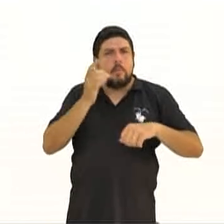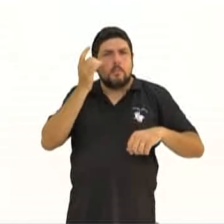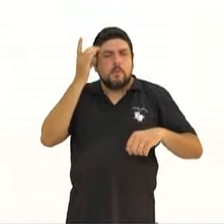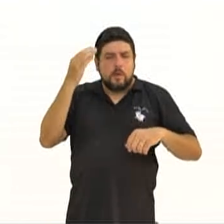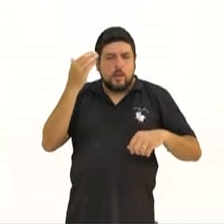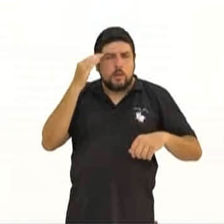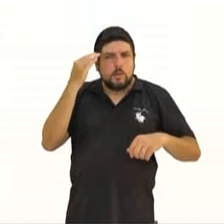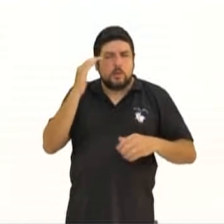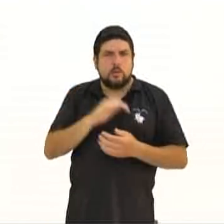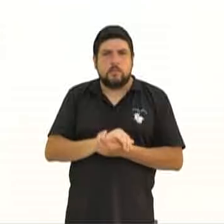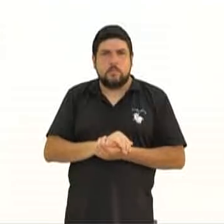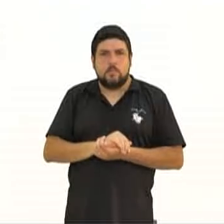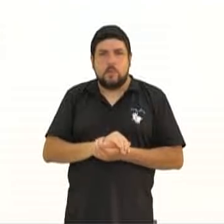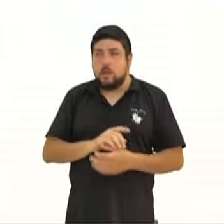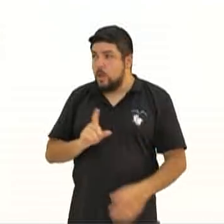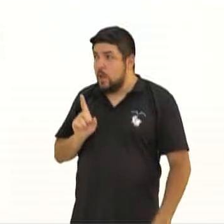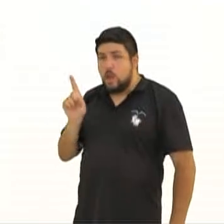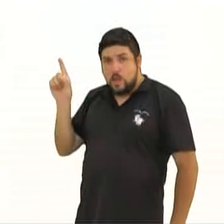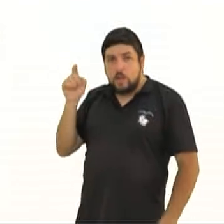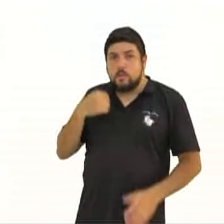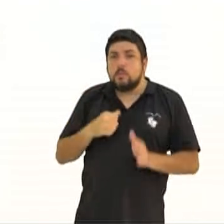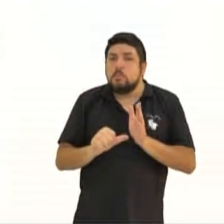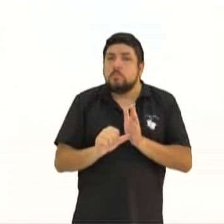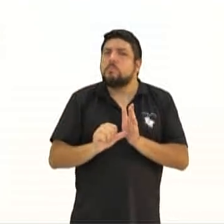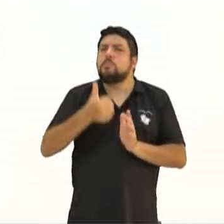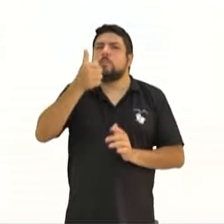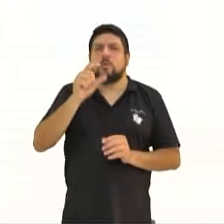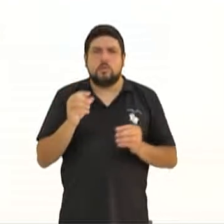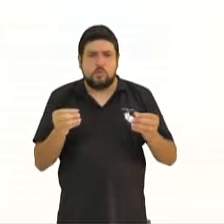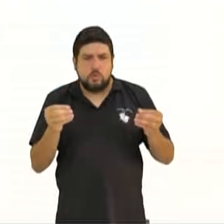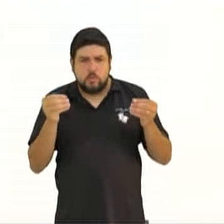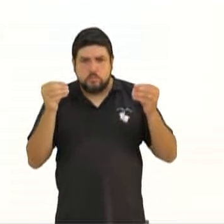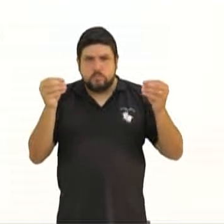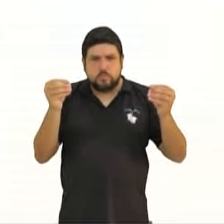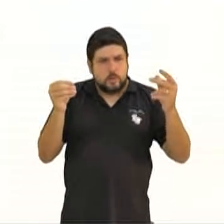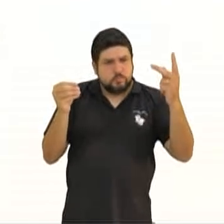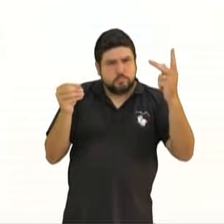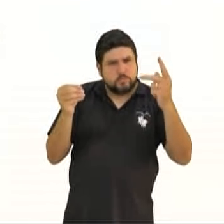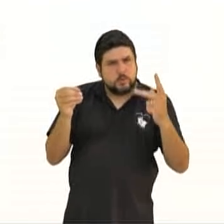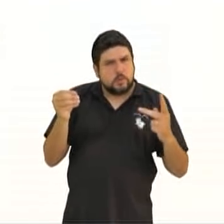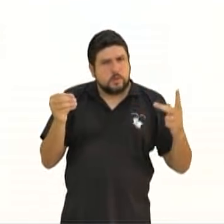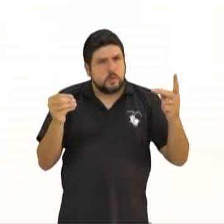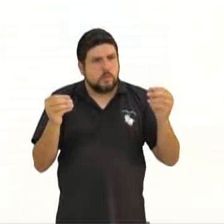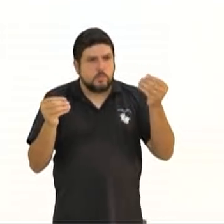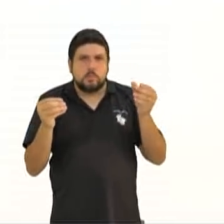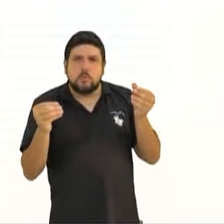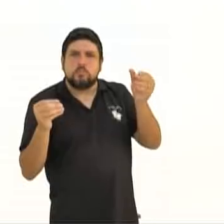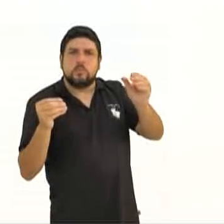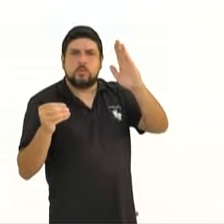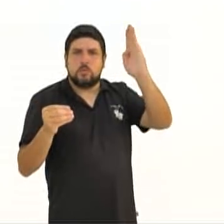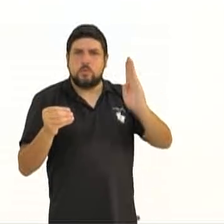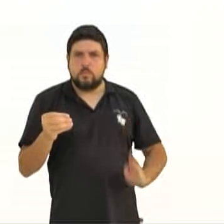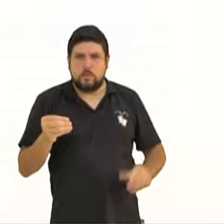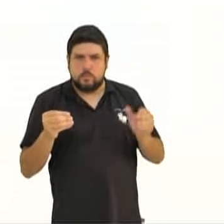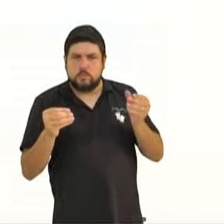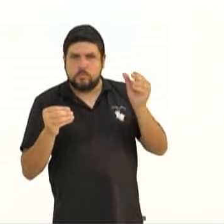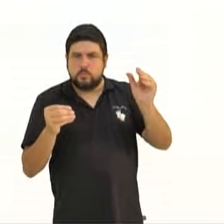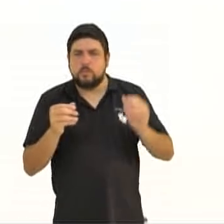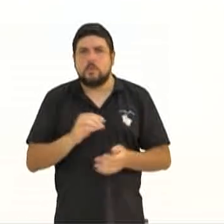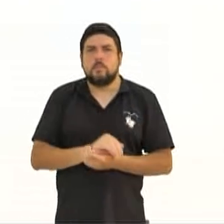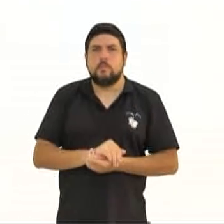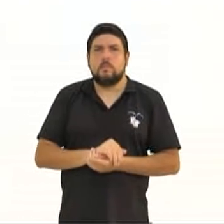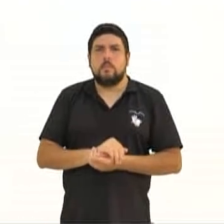a incluir o continente americano e o Brasil em um mapa europeu. Ele demonstra principalmente, por suas áreas brancas,